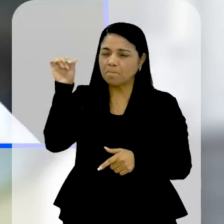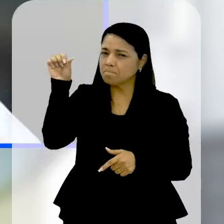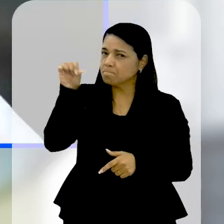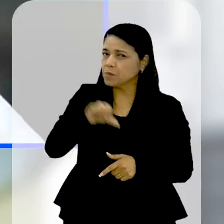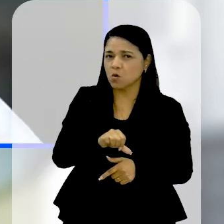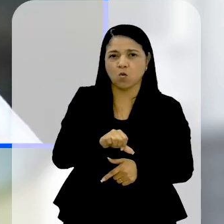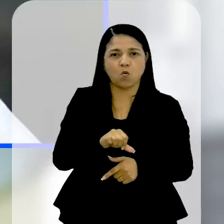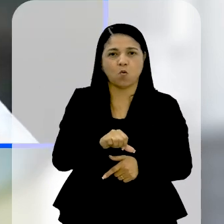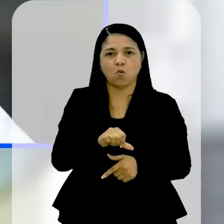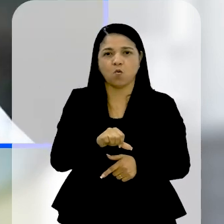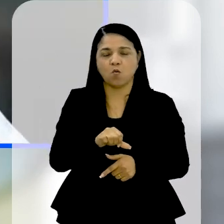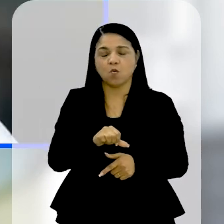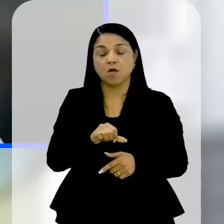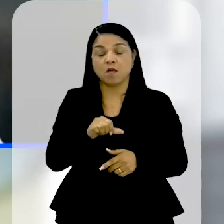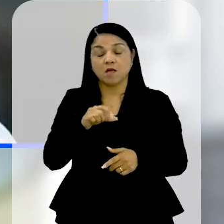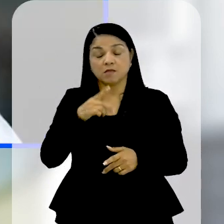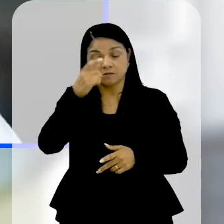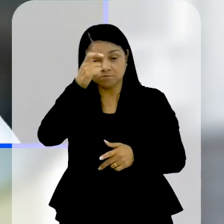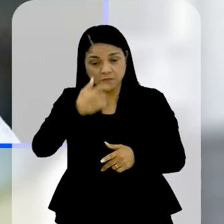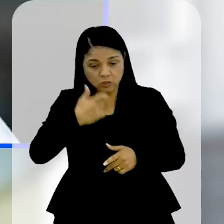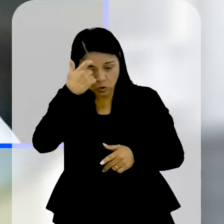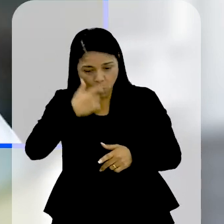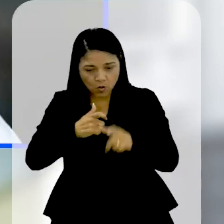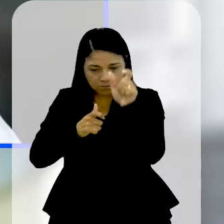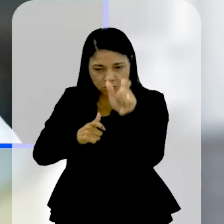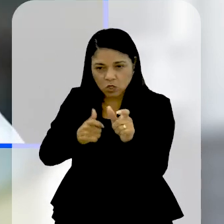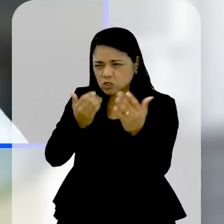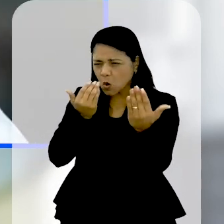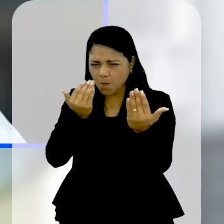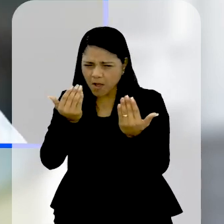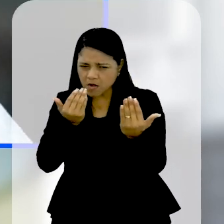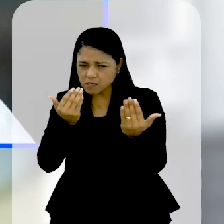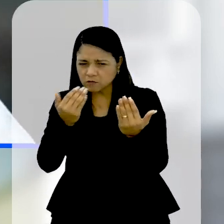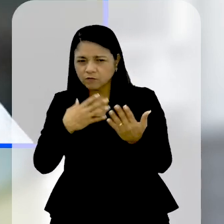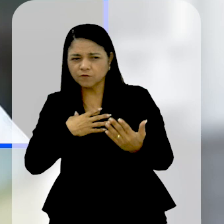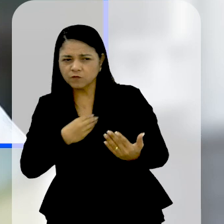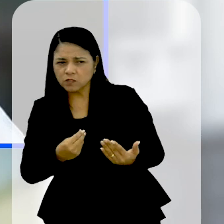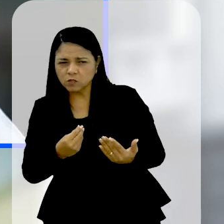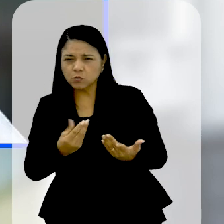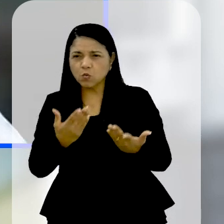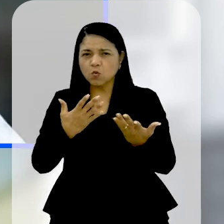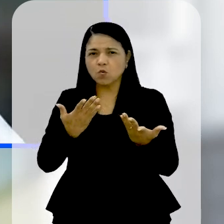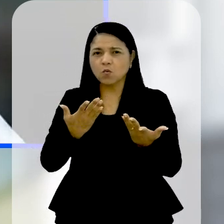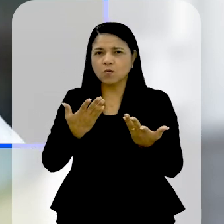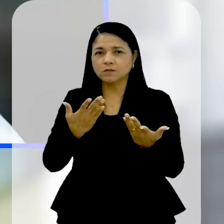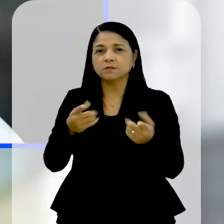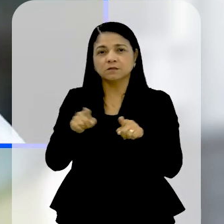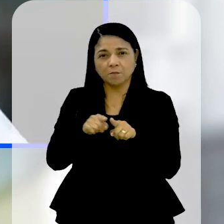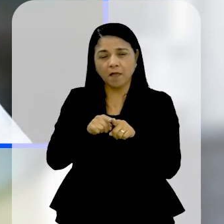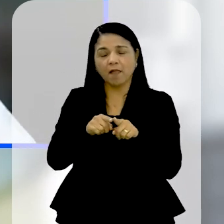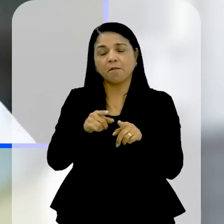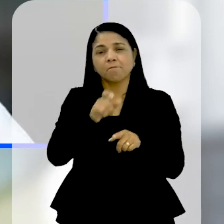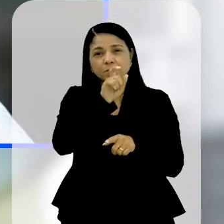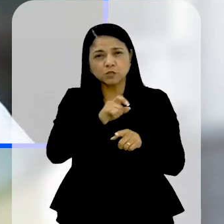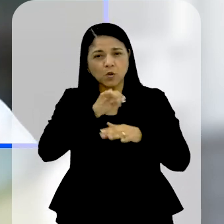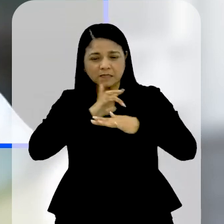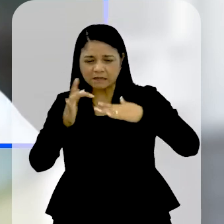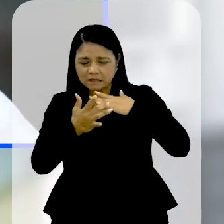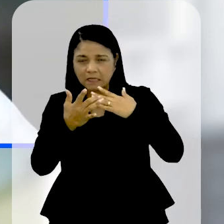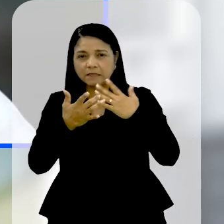dia. Está piorando, vamos dizer assim, que as pessoas estão se comparando mais os seus filhos, porque tem pessoas que estão expondo